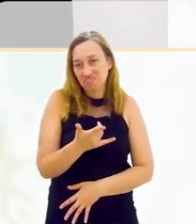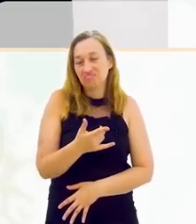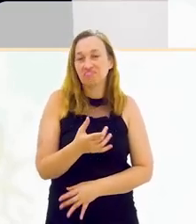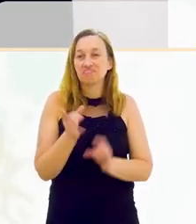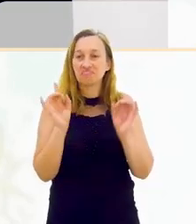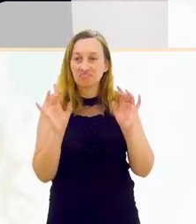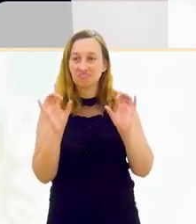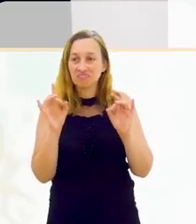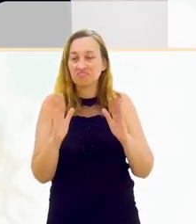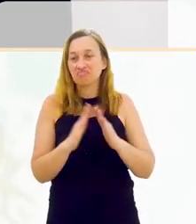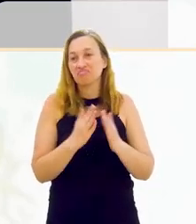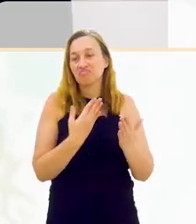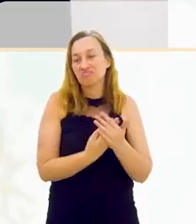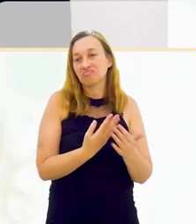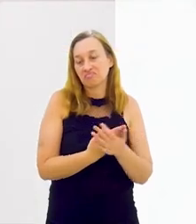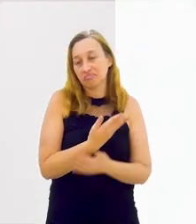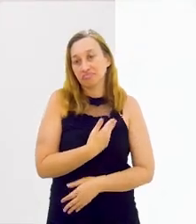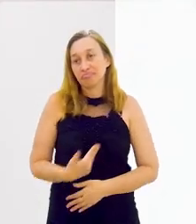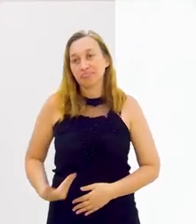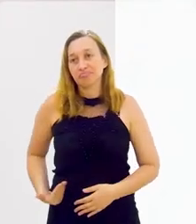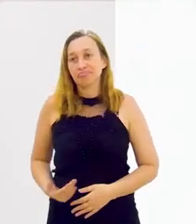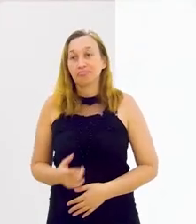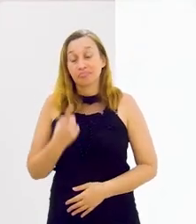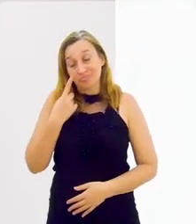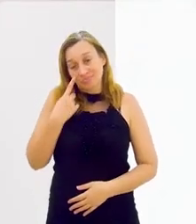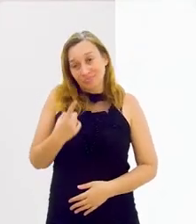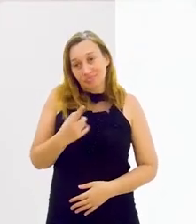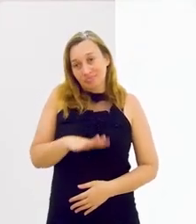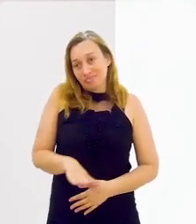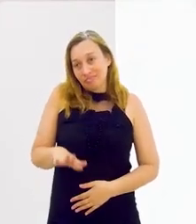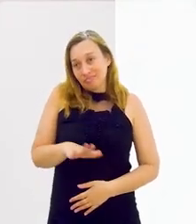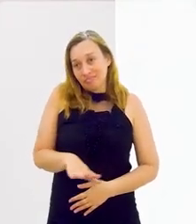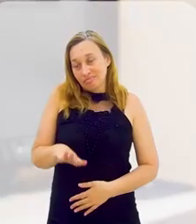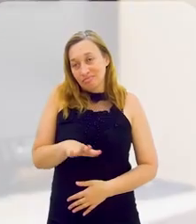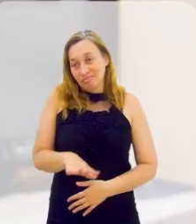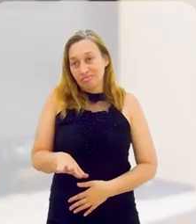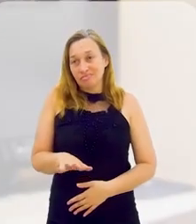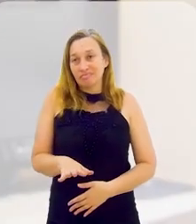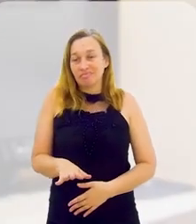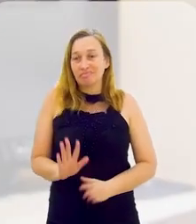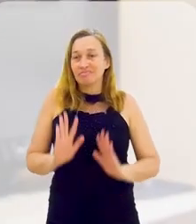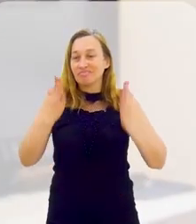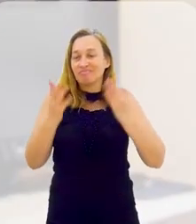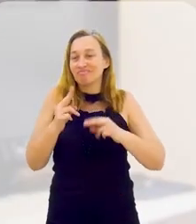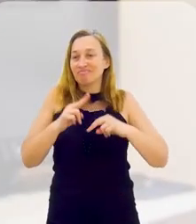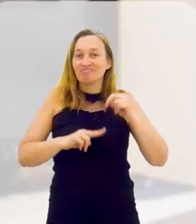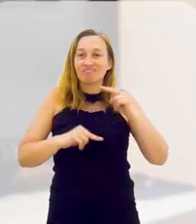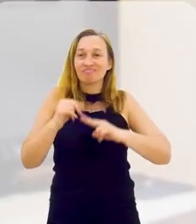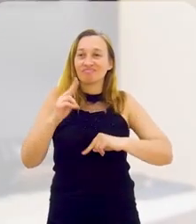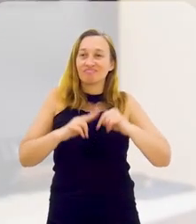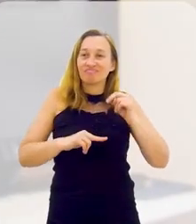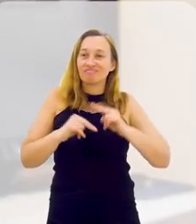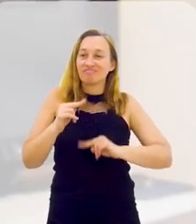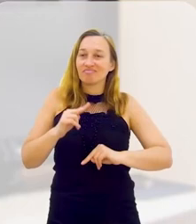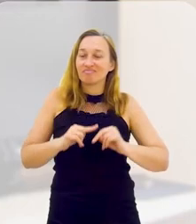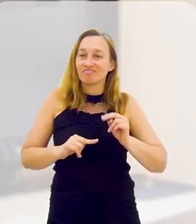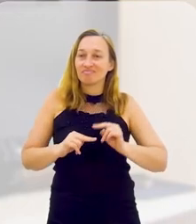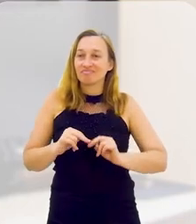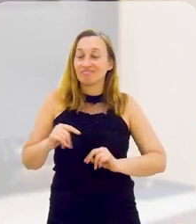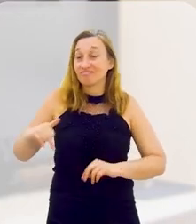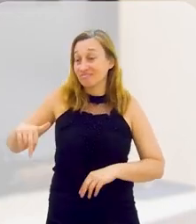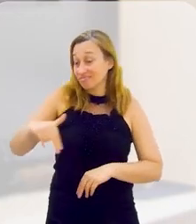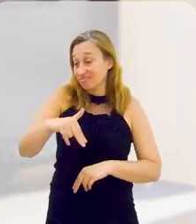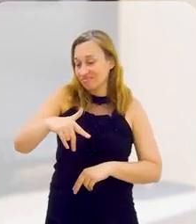autoestima, especialmente nas escolas públicas. E eu via as minhas crianças ali, eu dava, por exemplo, festa